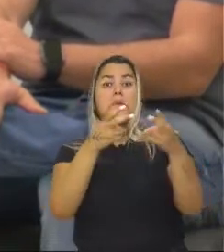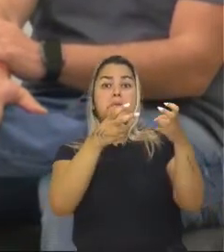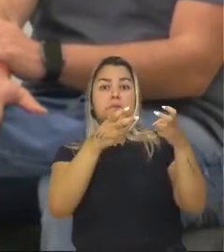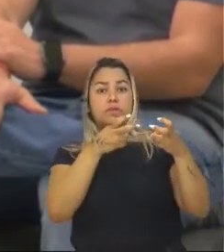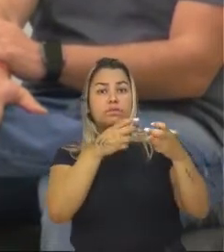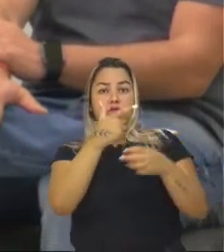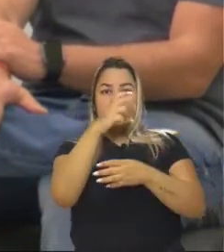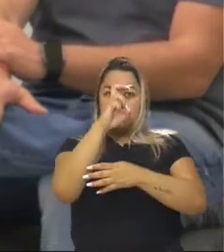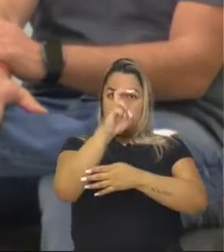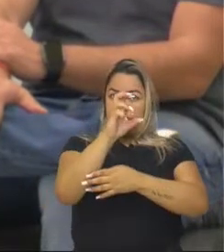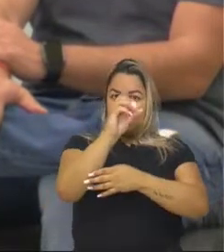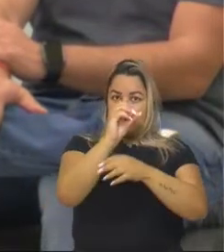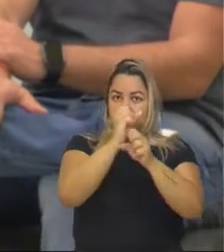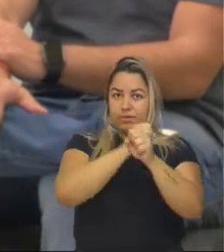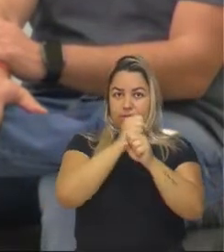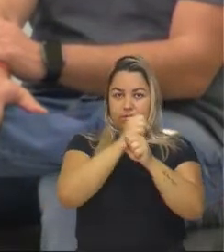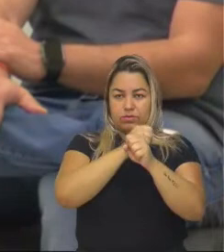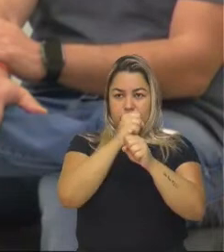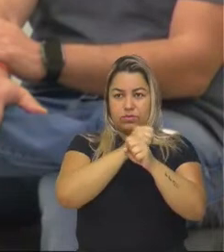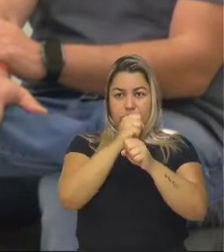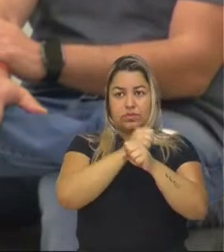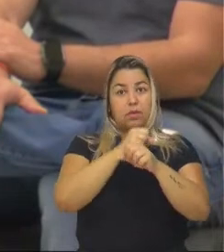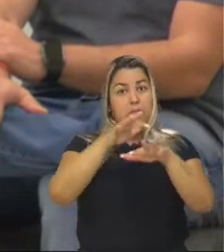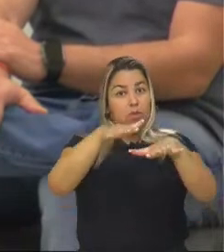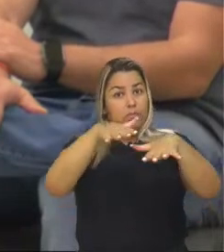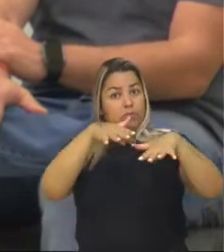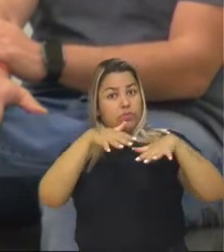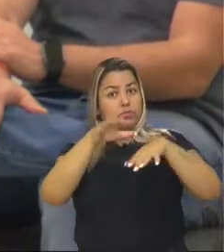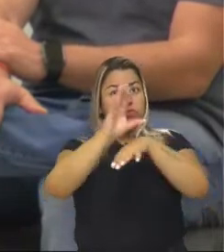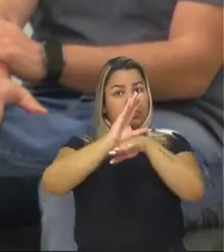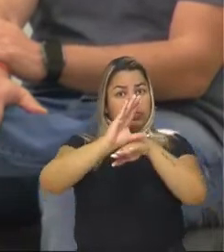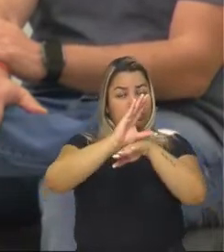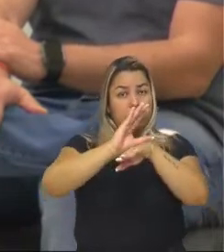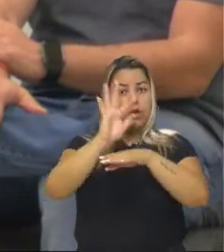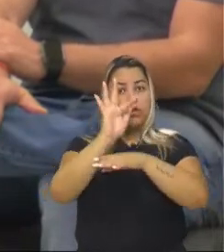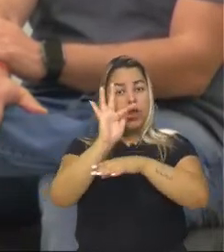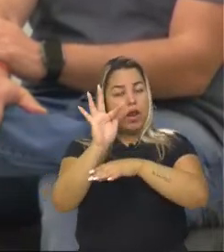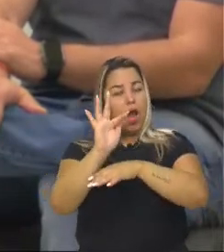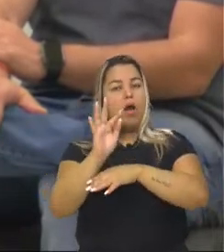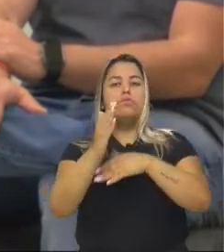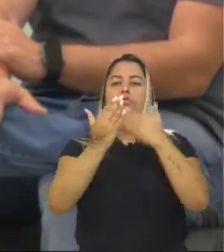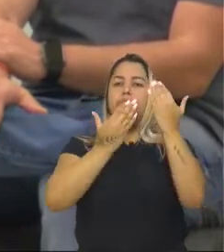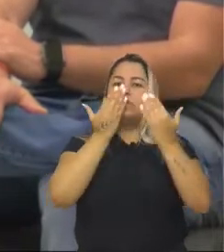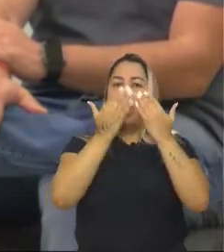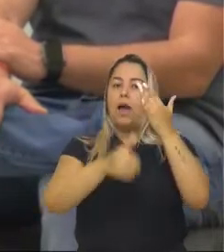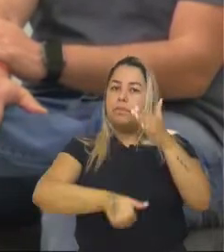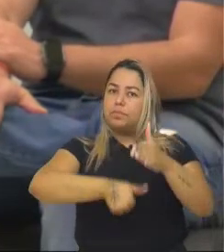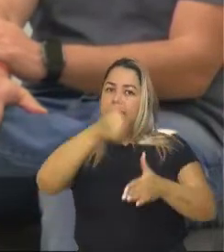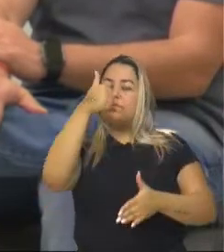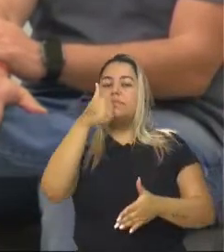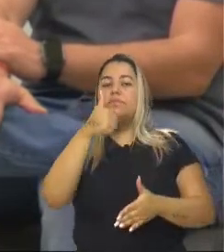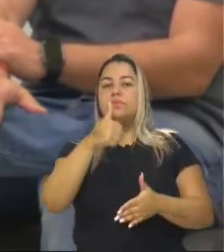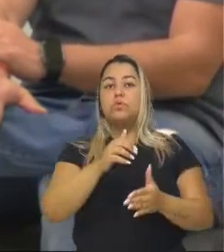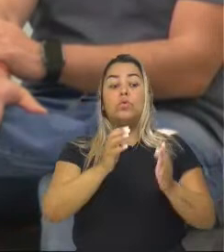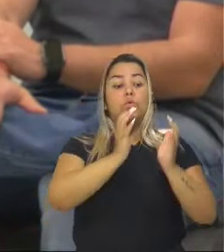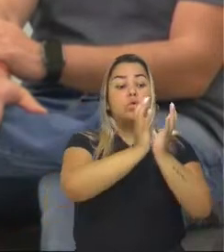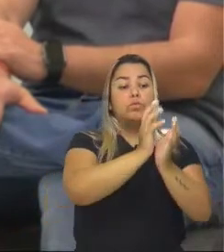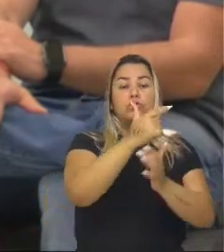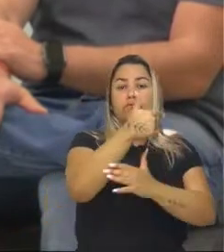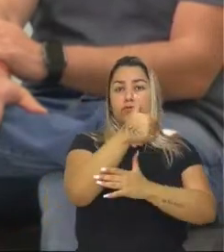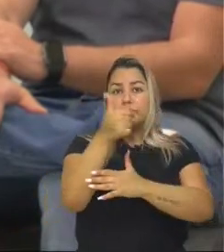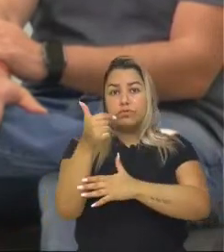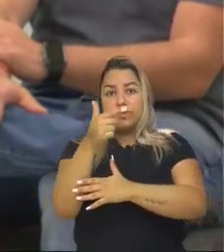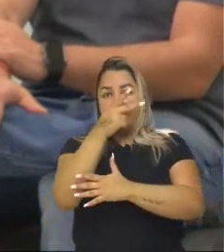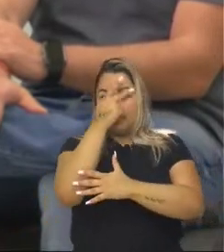são 50 anos dos plenários do Conselho Federal de Psicologia. A primeira vez que um grupo de 22 pessoas